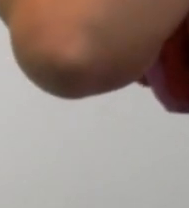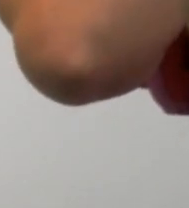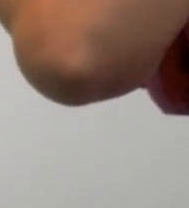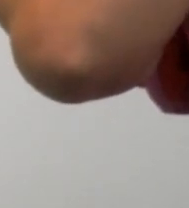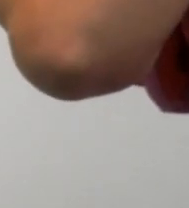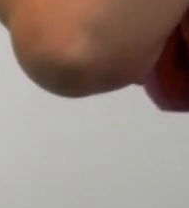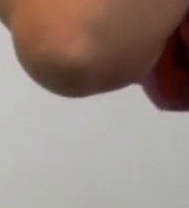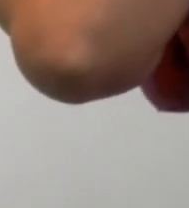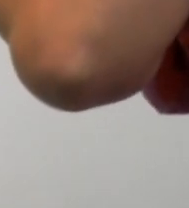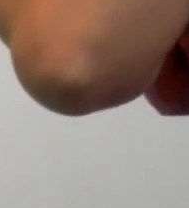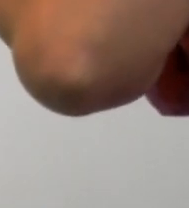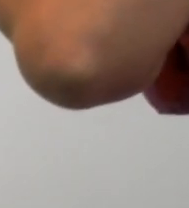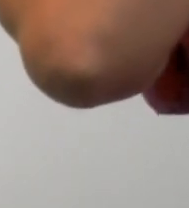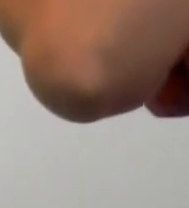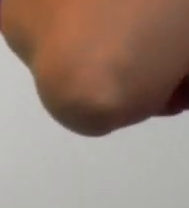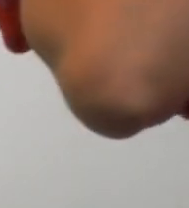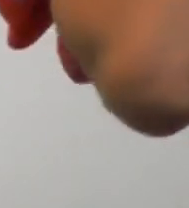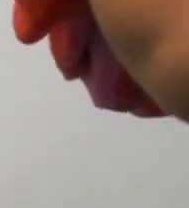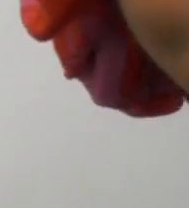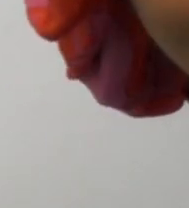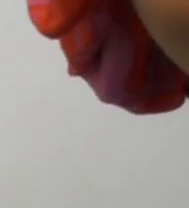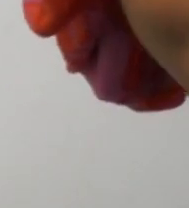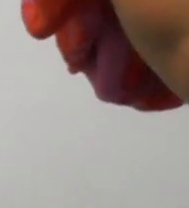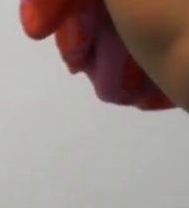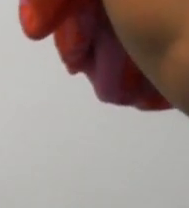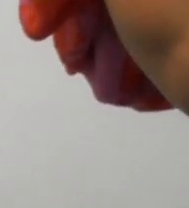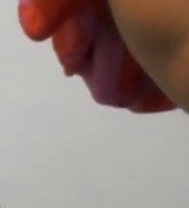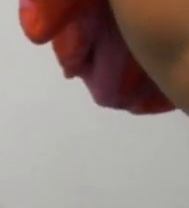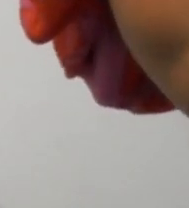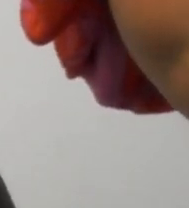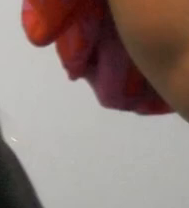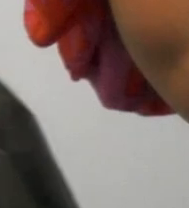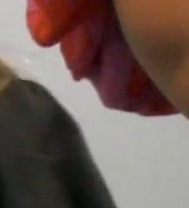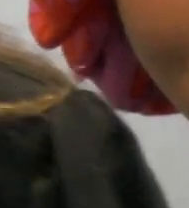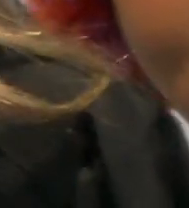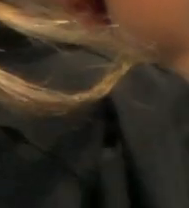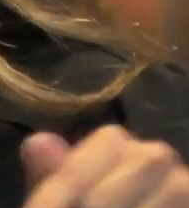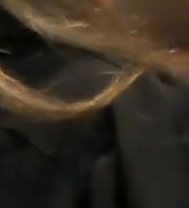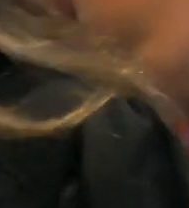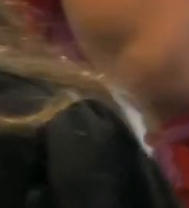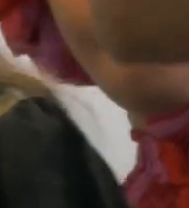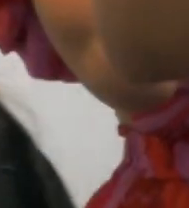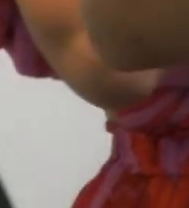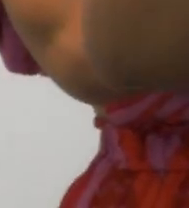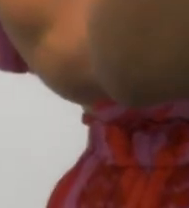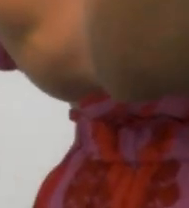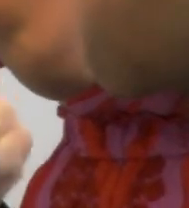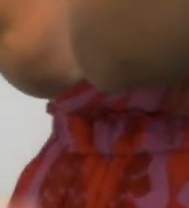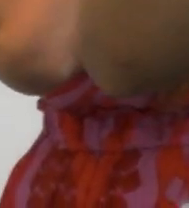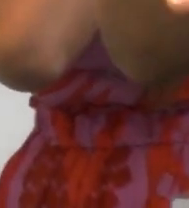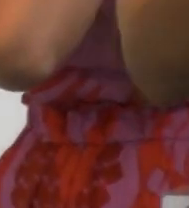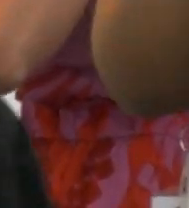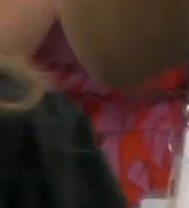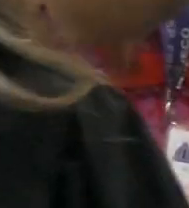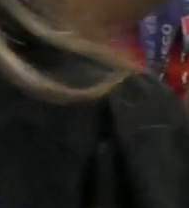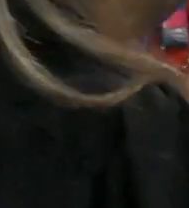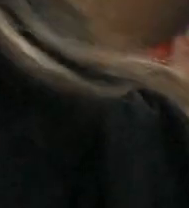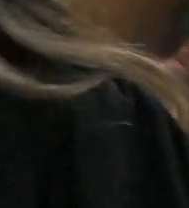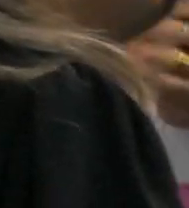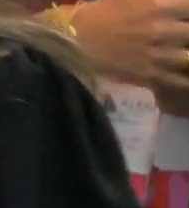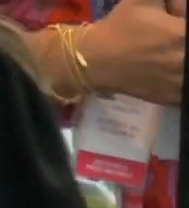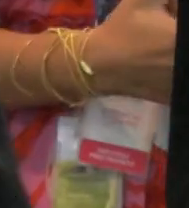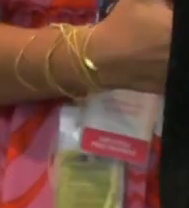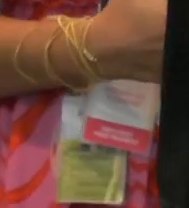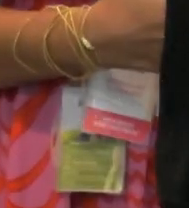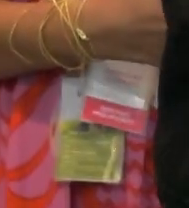chorou o que vai ser do seu irmão quando você quando eu não tiver aqui e eu falei se tiver que tem a questão da curatela mãe eu vou ser a curadora del já